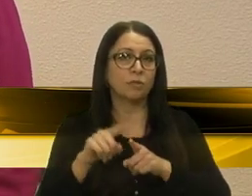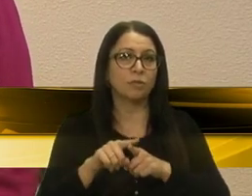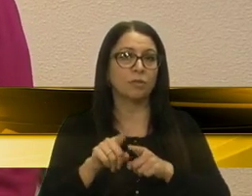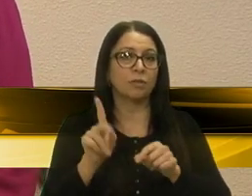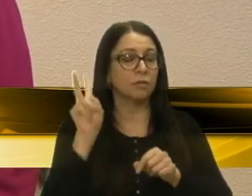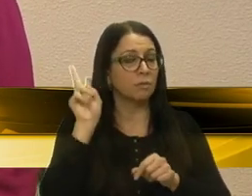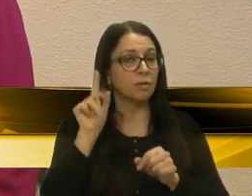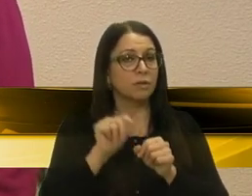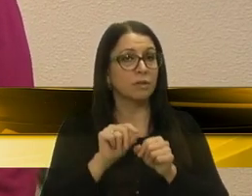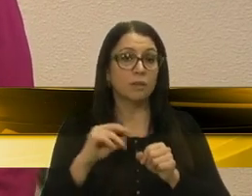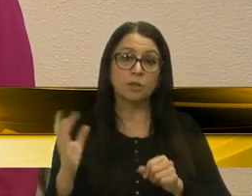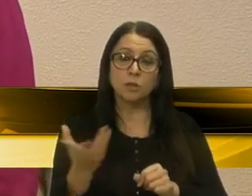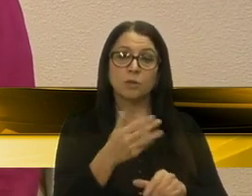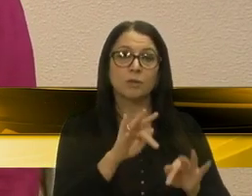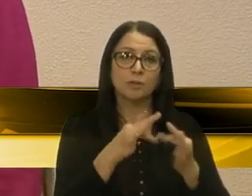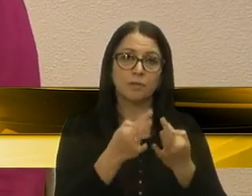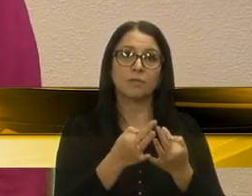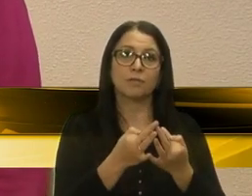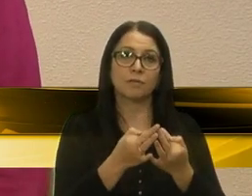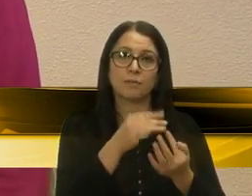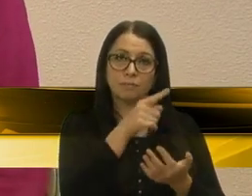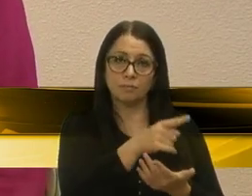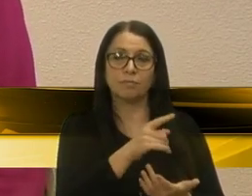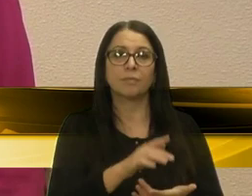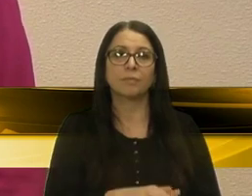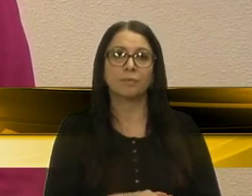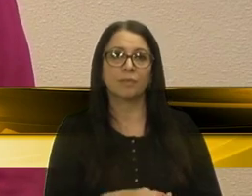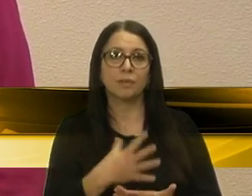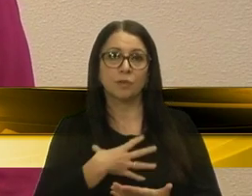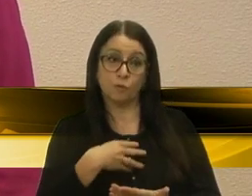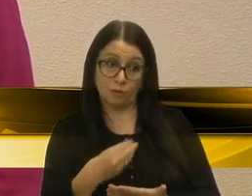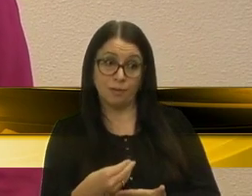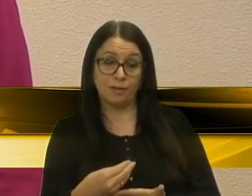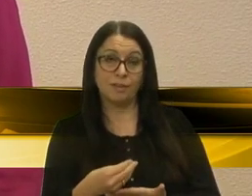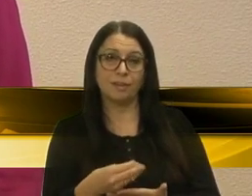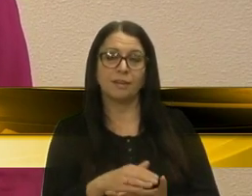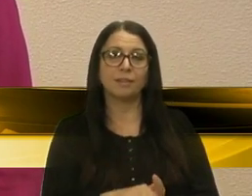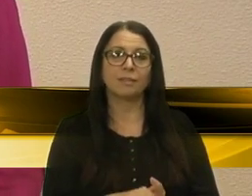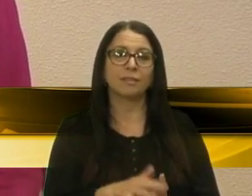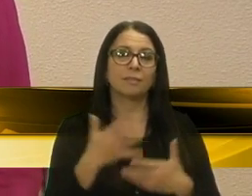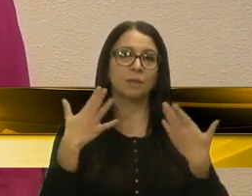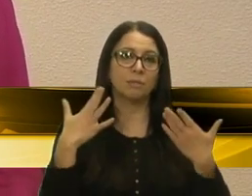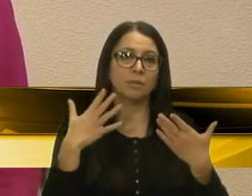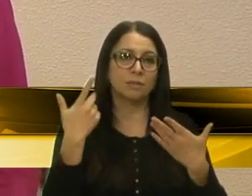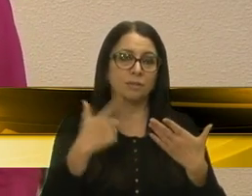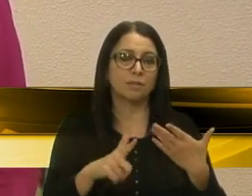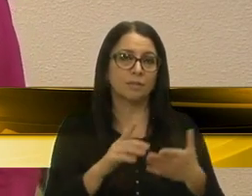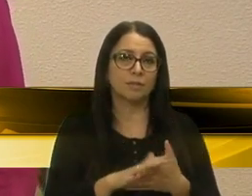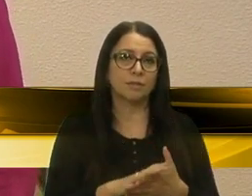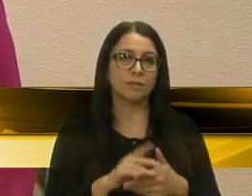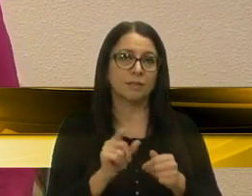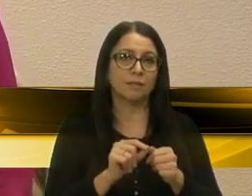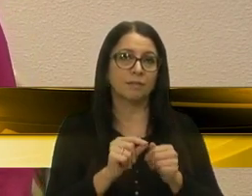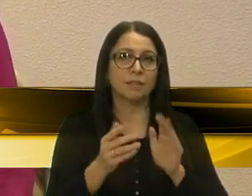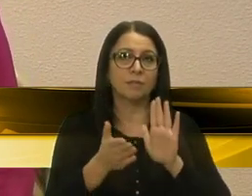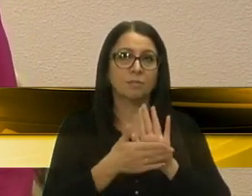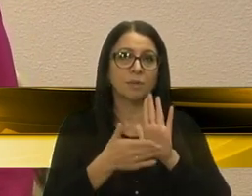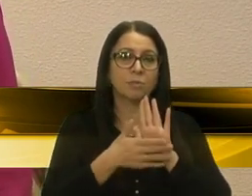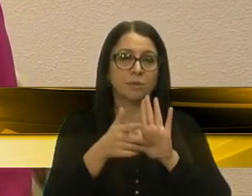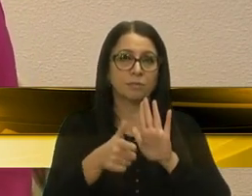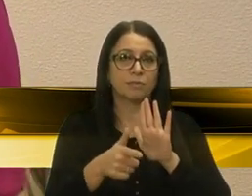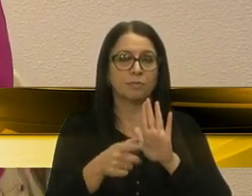se faz a toda a família da senhora nos seus filhos né e parabenizar novamente quem fez essa proposição